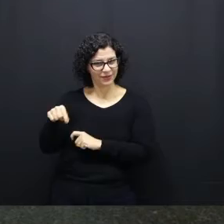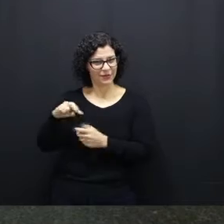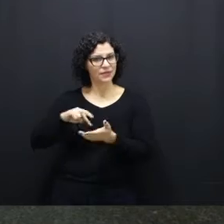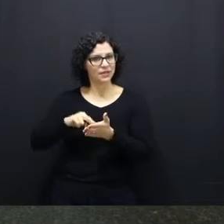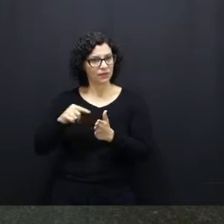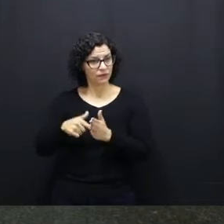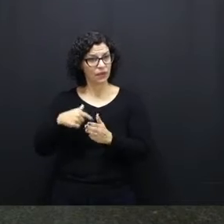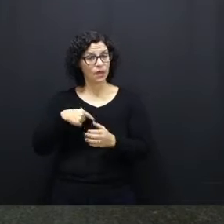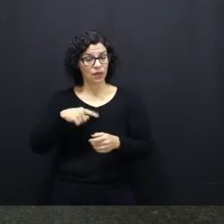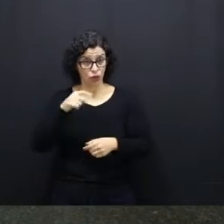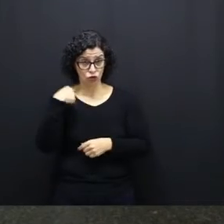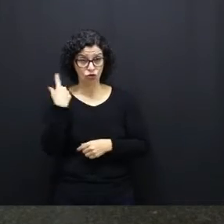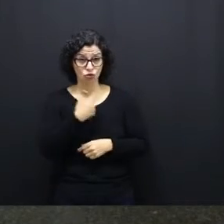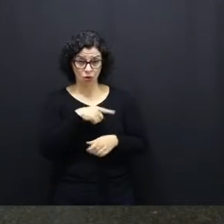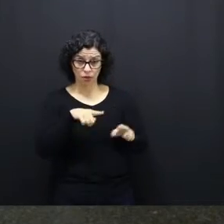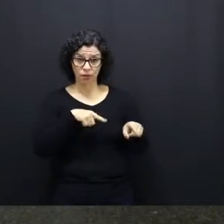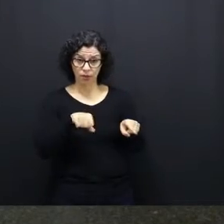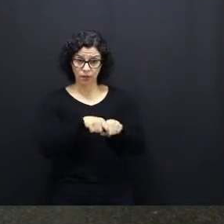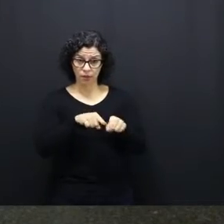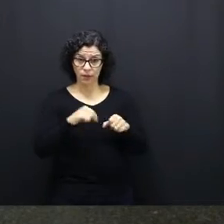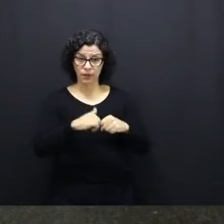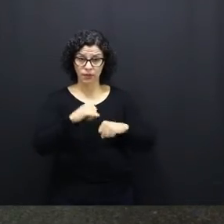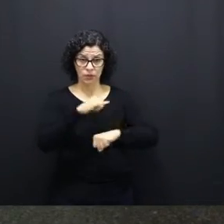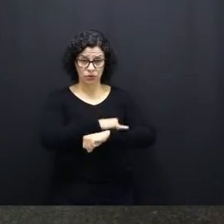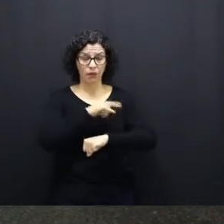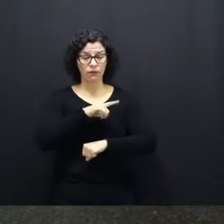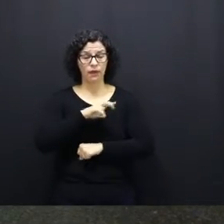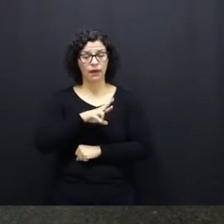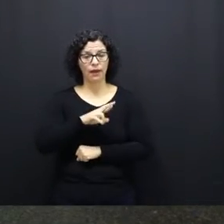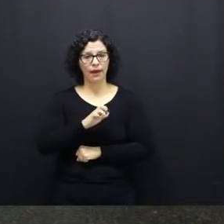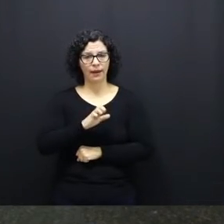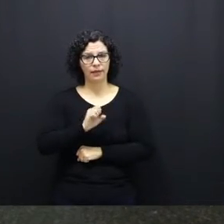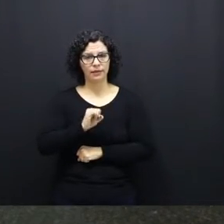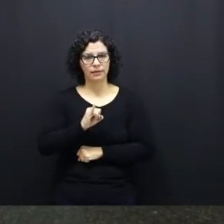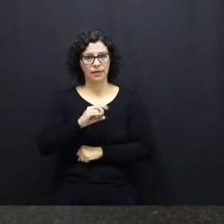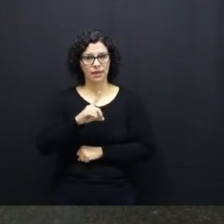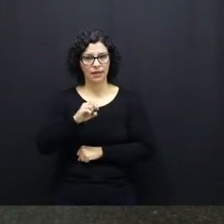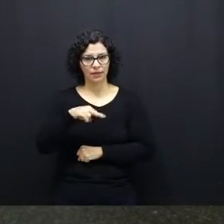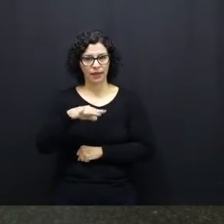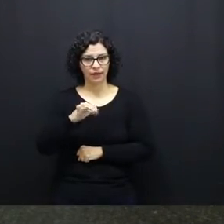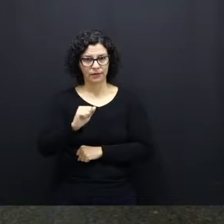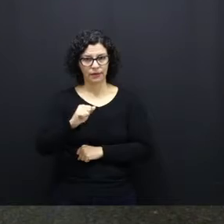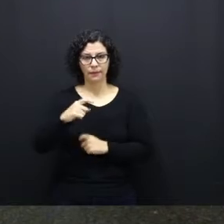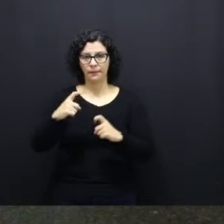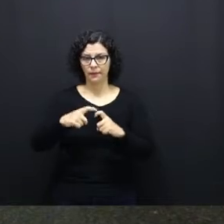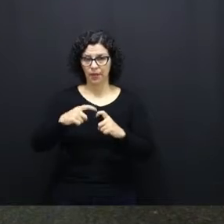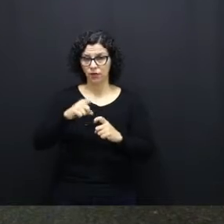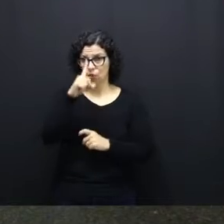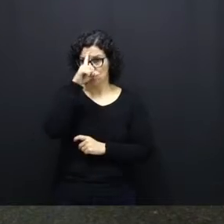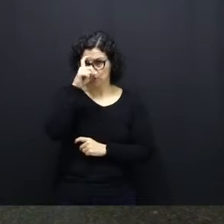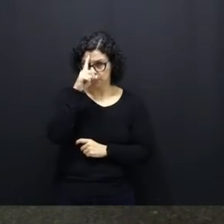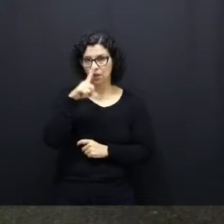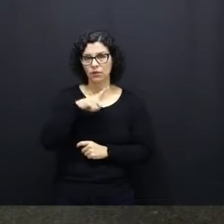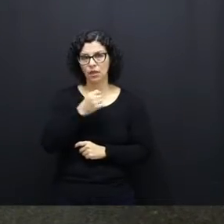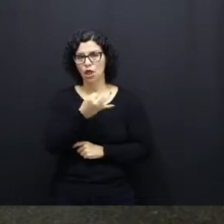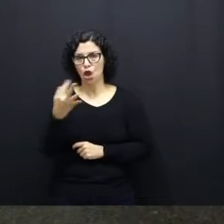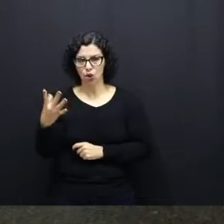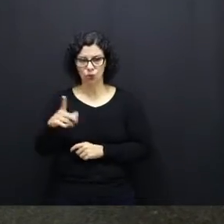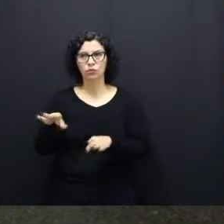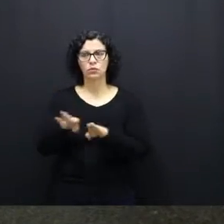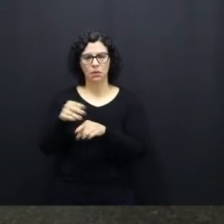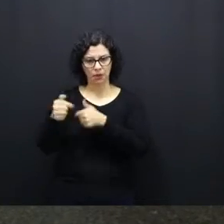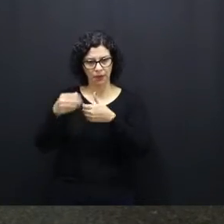que têm o programa de residência médica só nós temos no hospital São José alguns médicos residentes